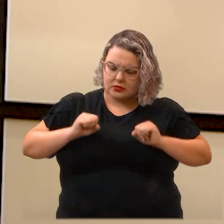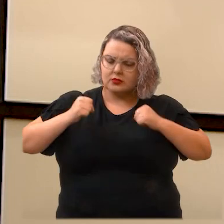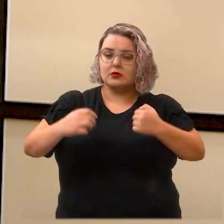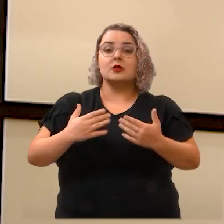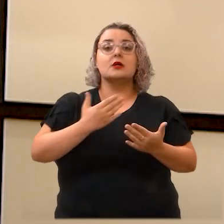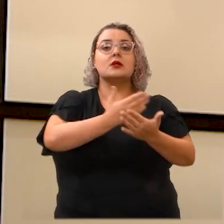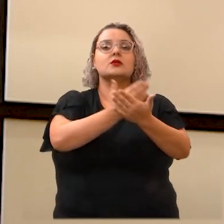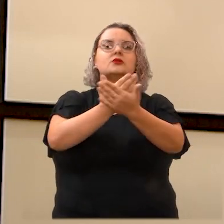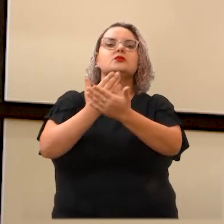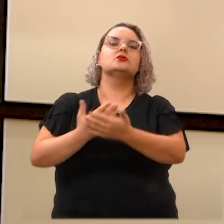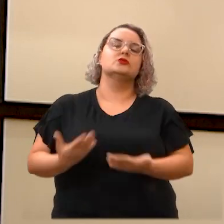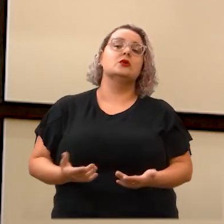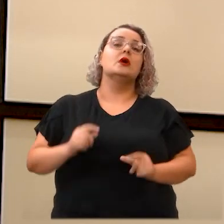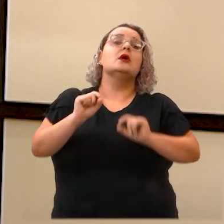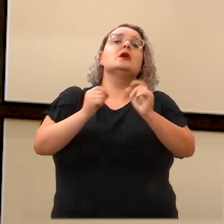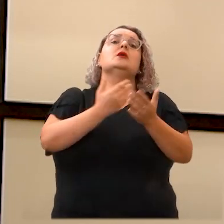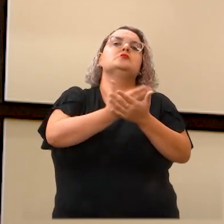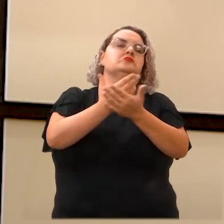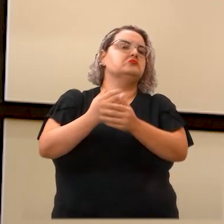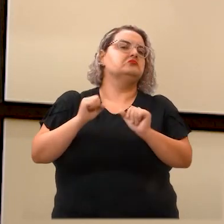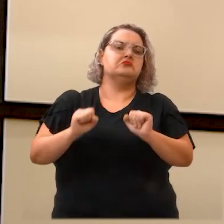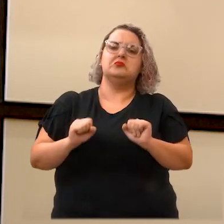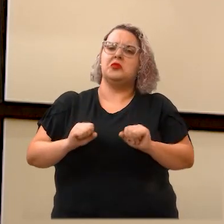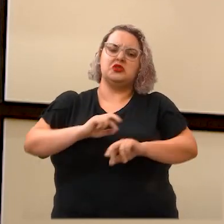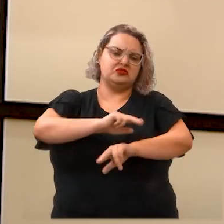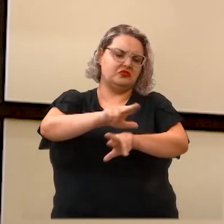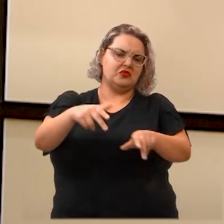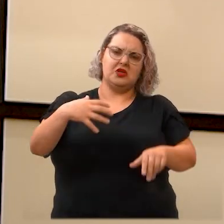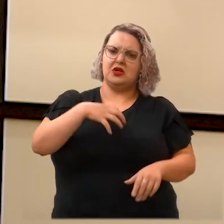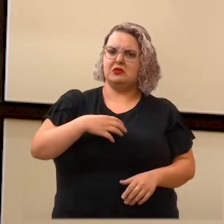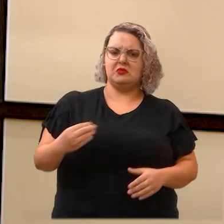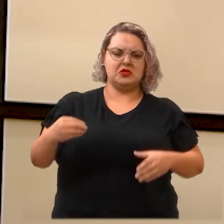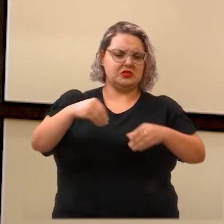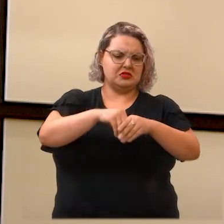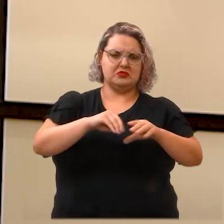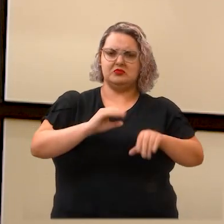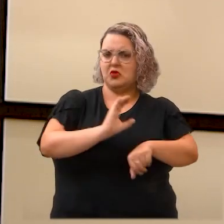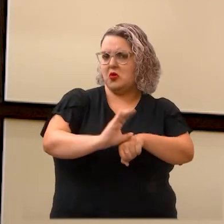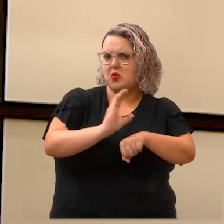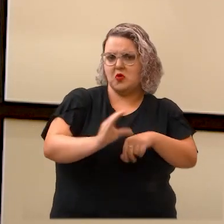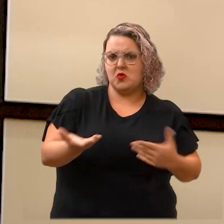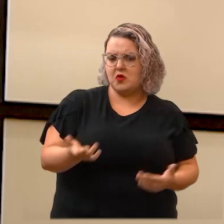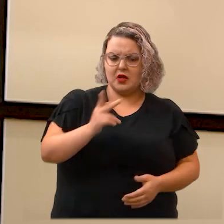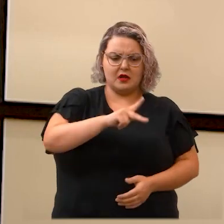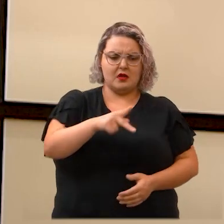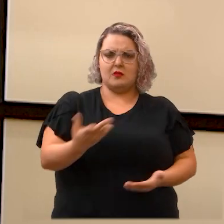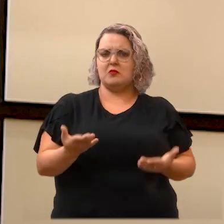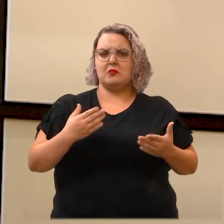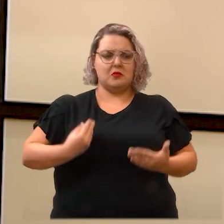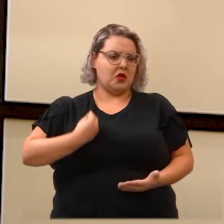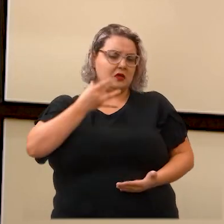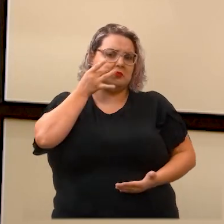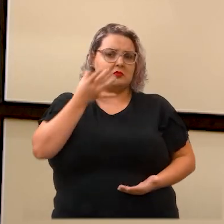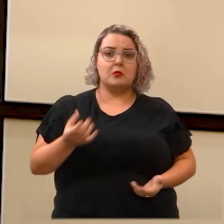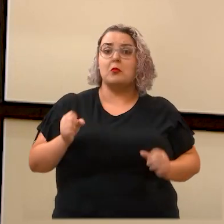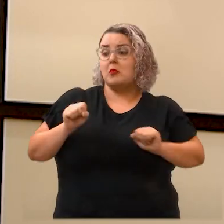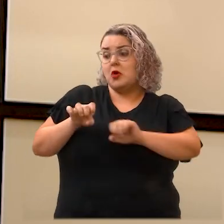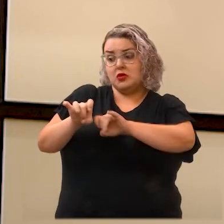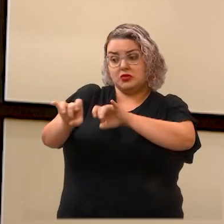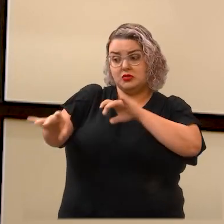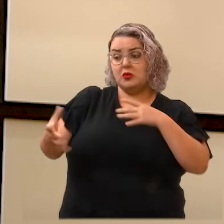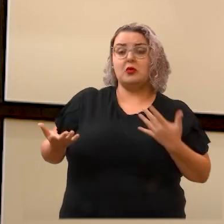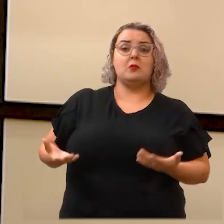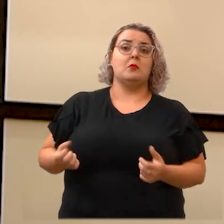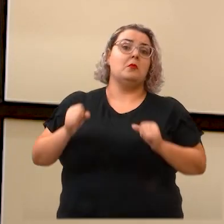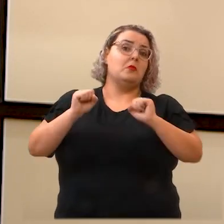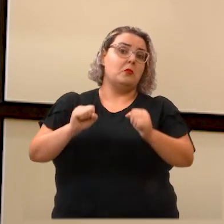esforço quem estudou e quem estudou pode estudar diversas formas pode ser numa escola com um professor uma aula presencial pode ser uma